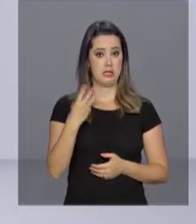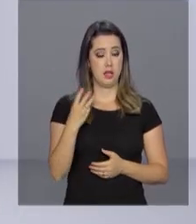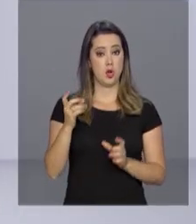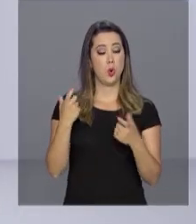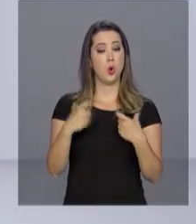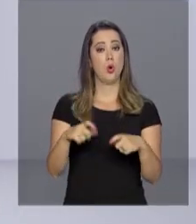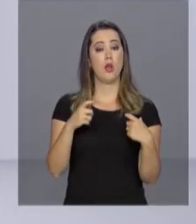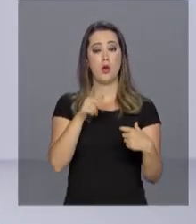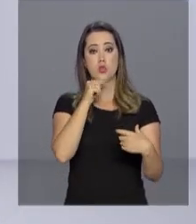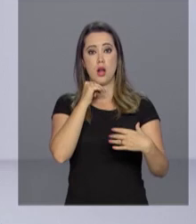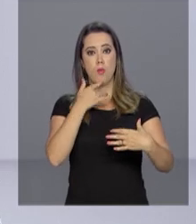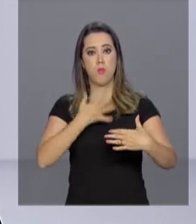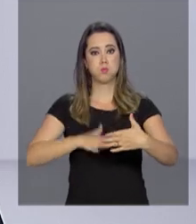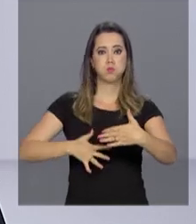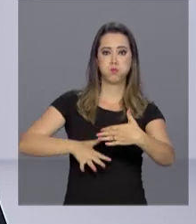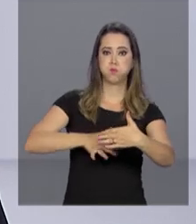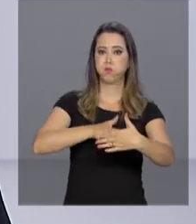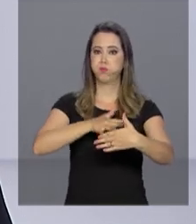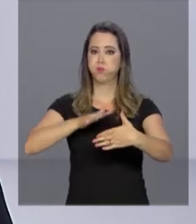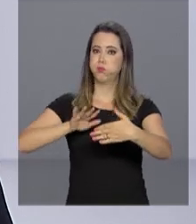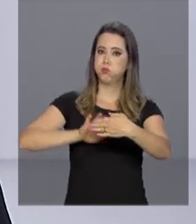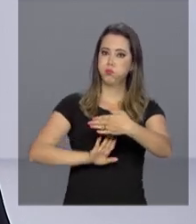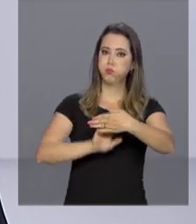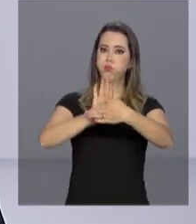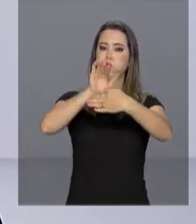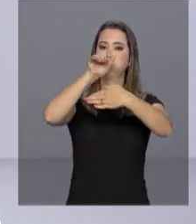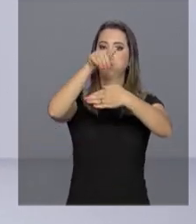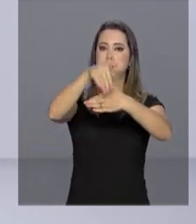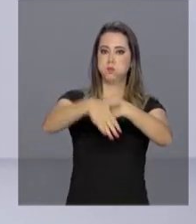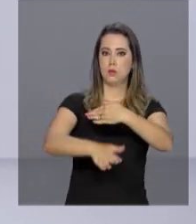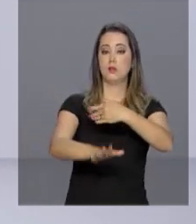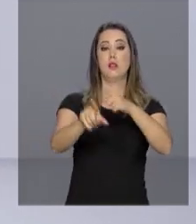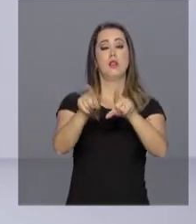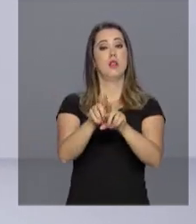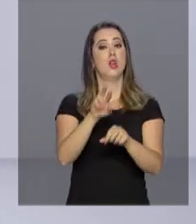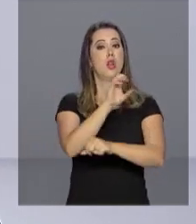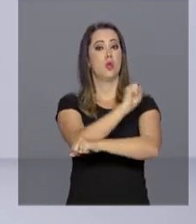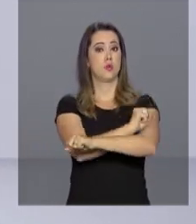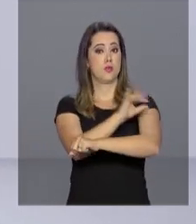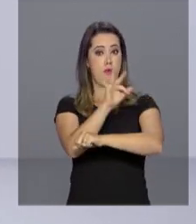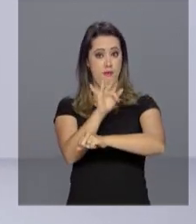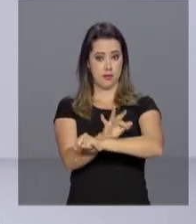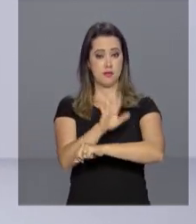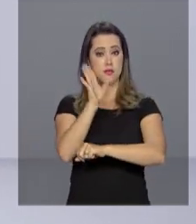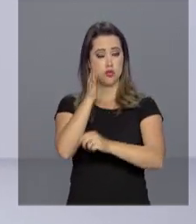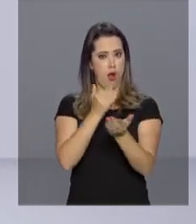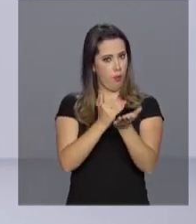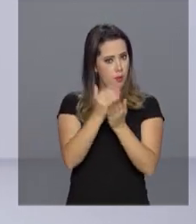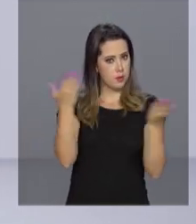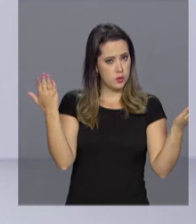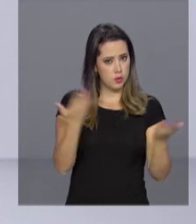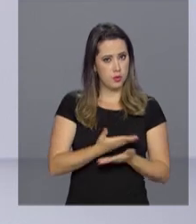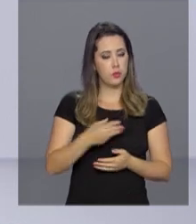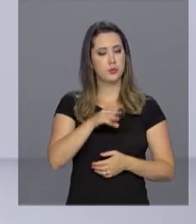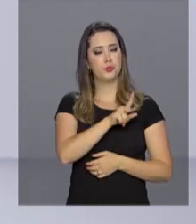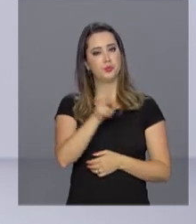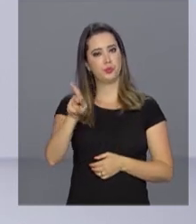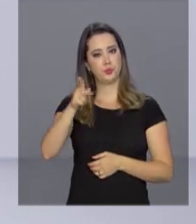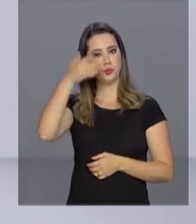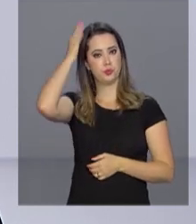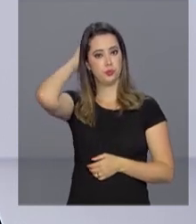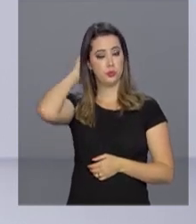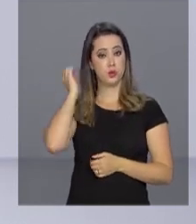última estação de bombeamento do eixo norte do projeto de integração do rio são francisco foi acionada hoje pelo presidente michel